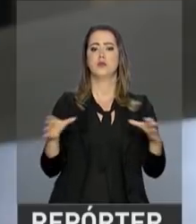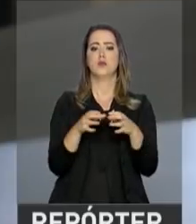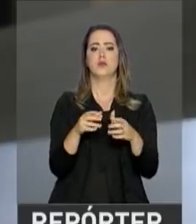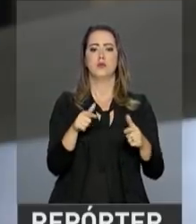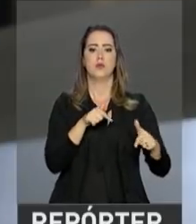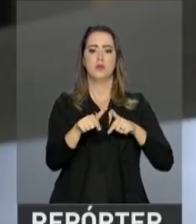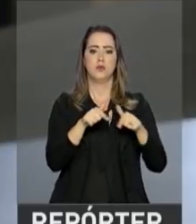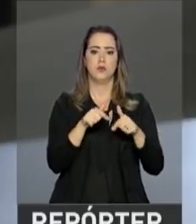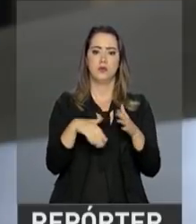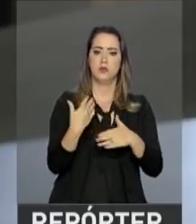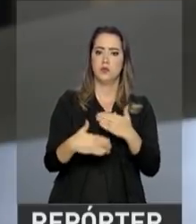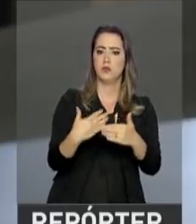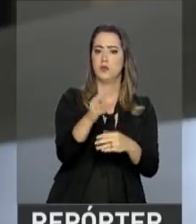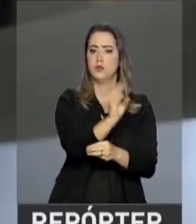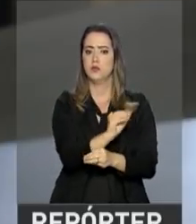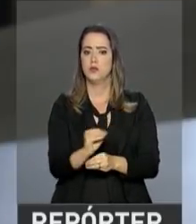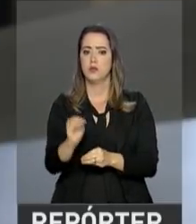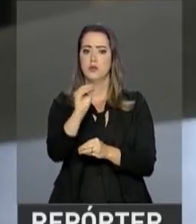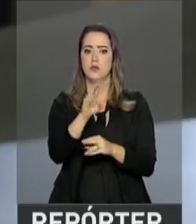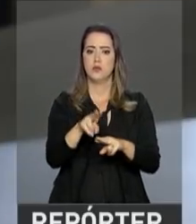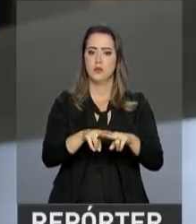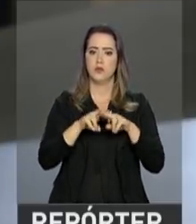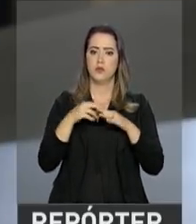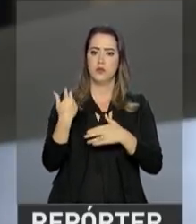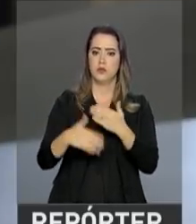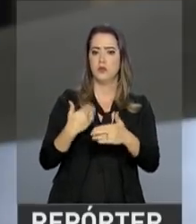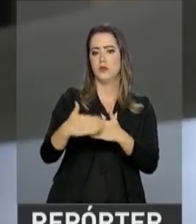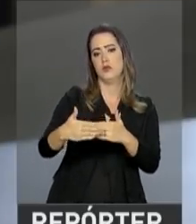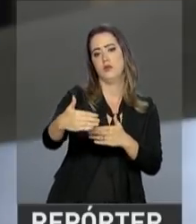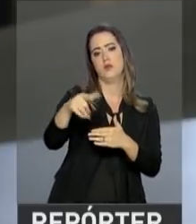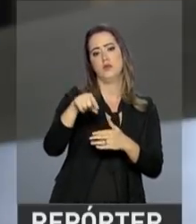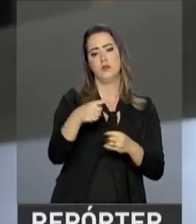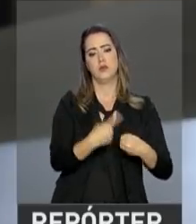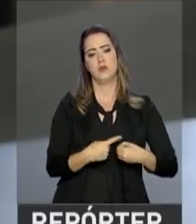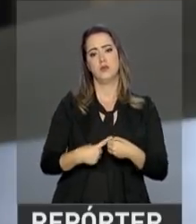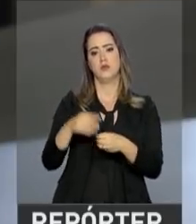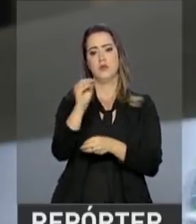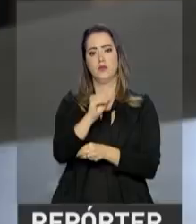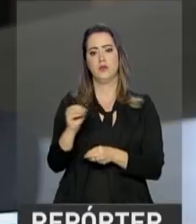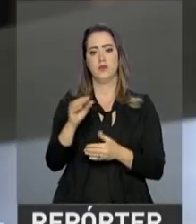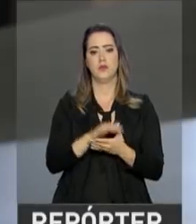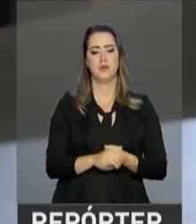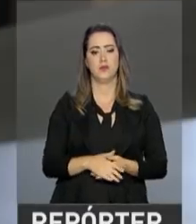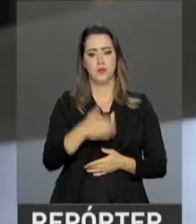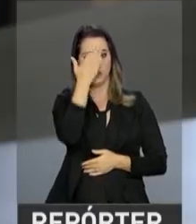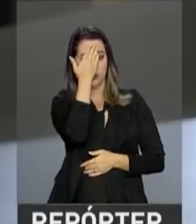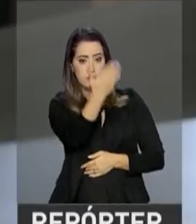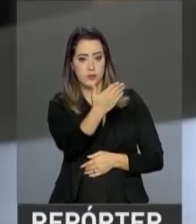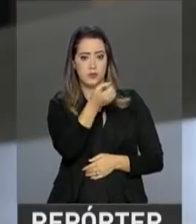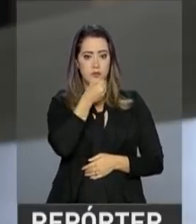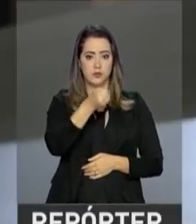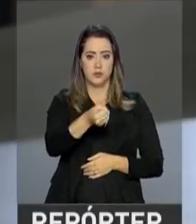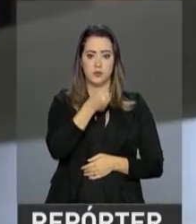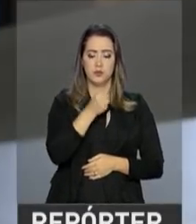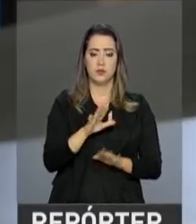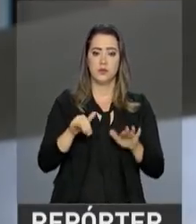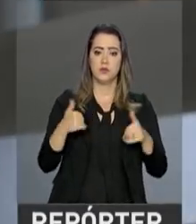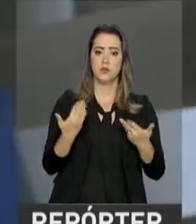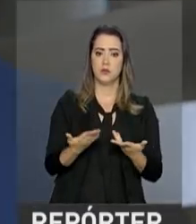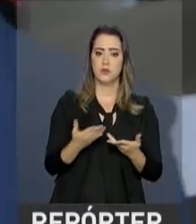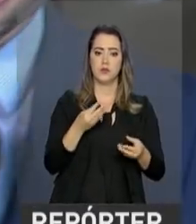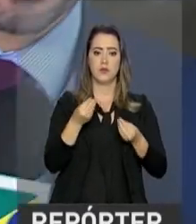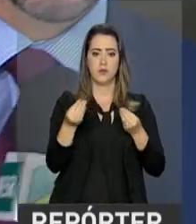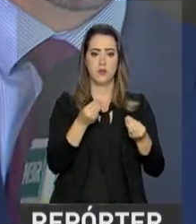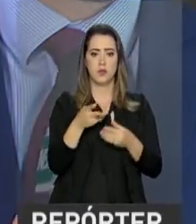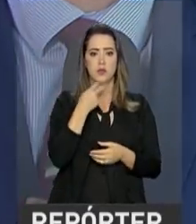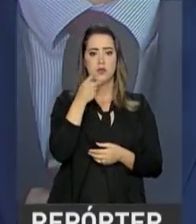iniciativas sistematizada em prol do desenvolvimento regional sustentável obrigado pela entrevista o secretário portanto como